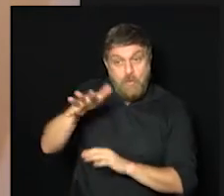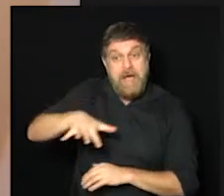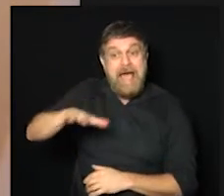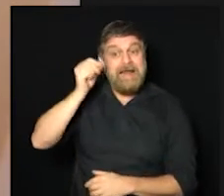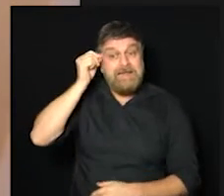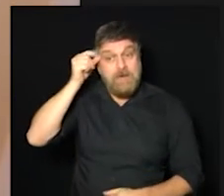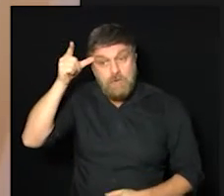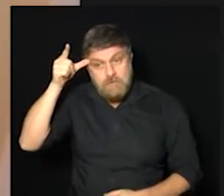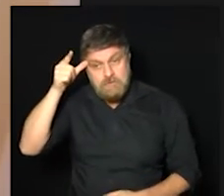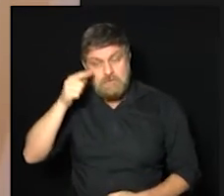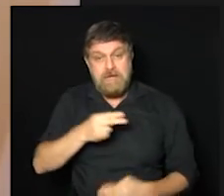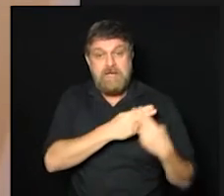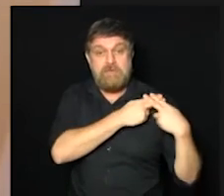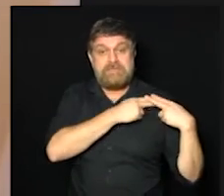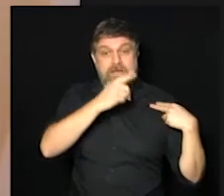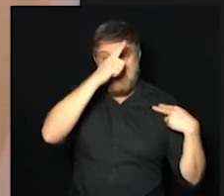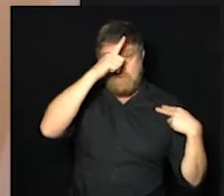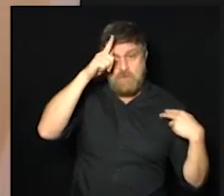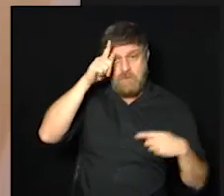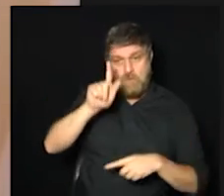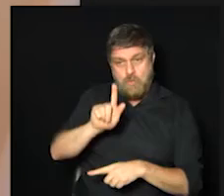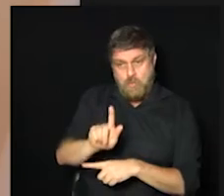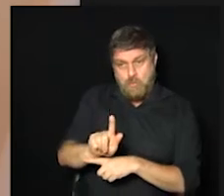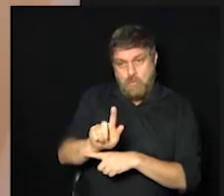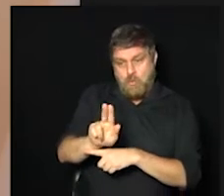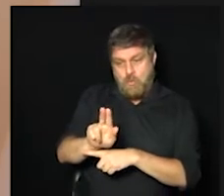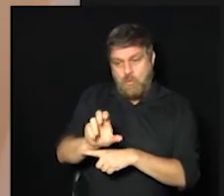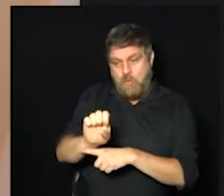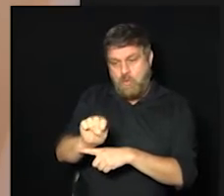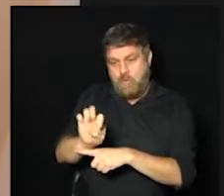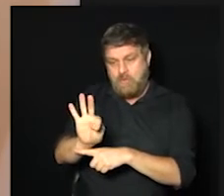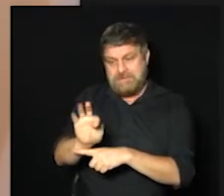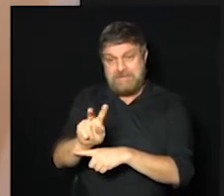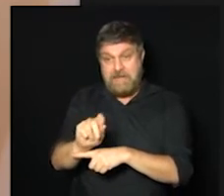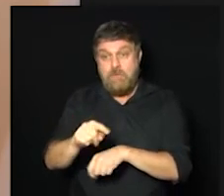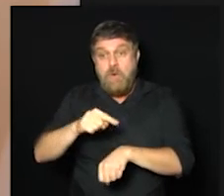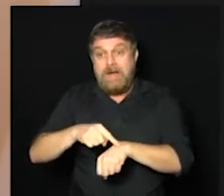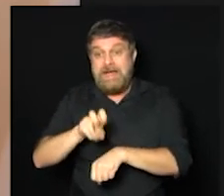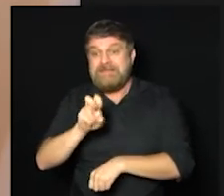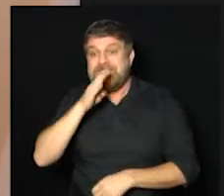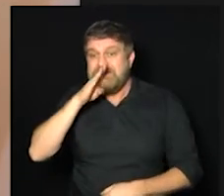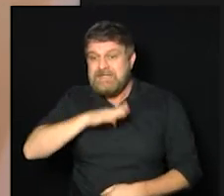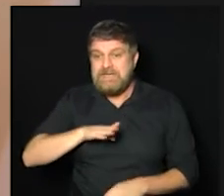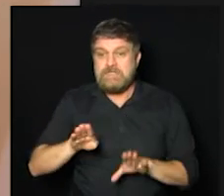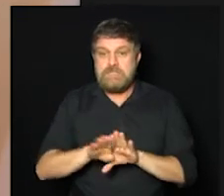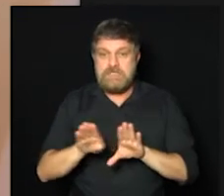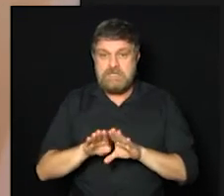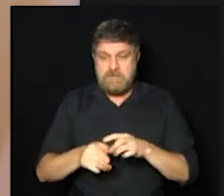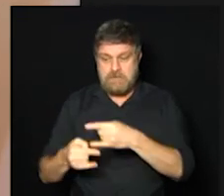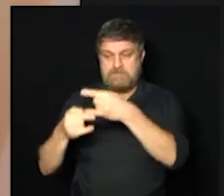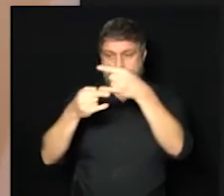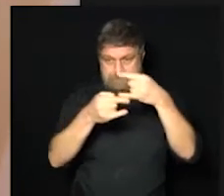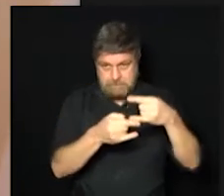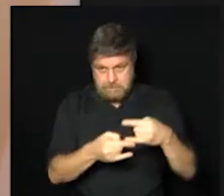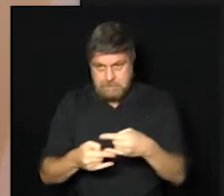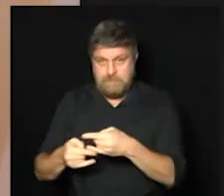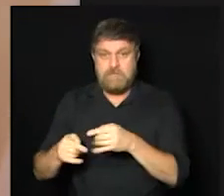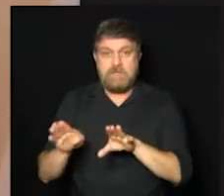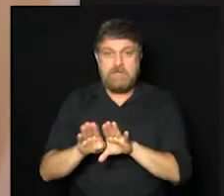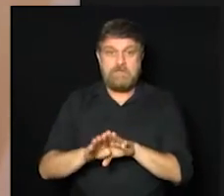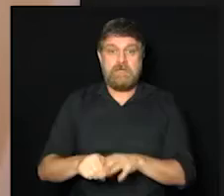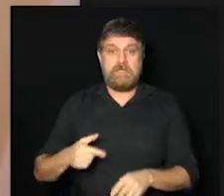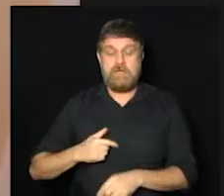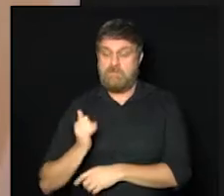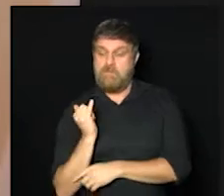vereador Gustavo Peta, ela vai se reunir a partir das 17h, também pelo sistema de deliberação remota. E eu já